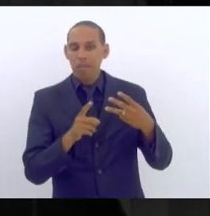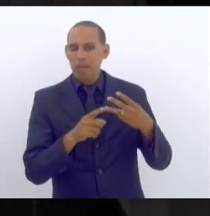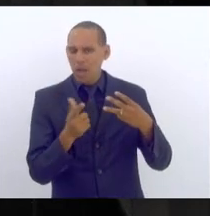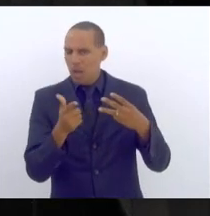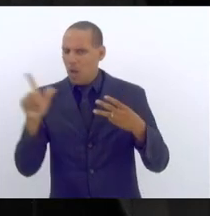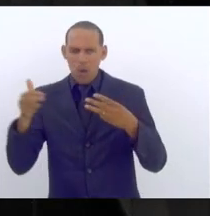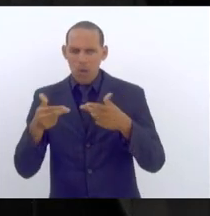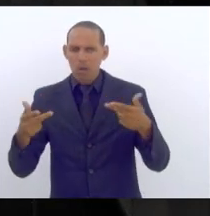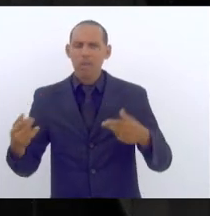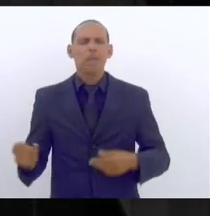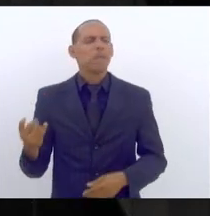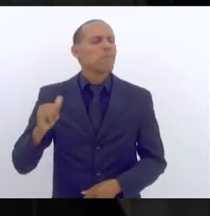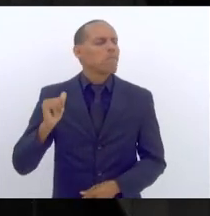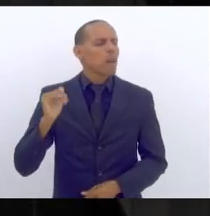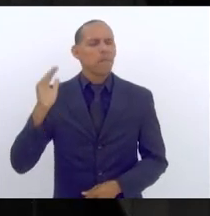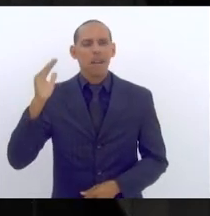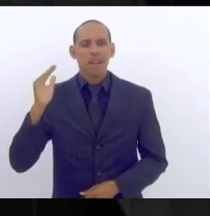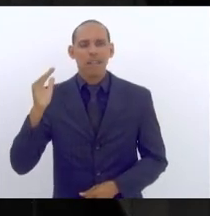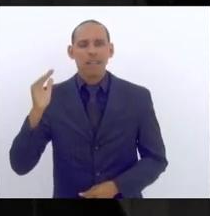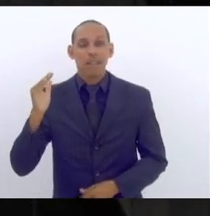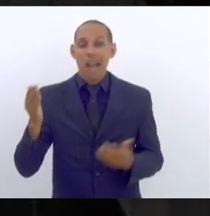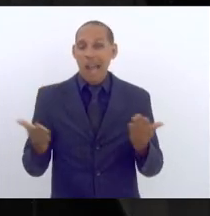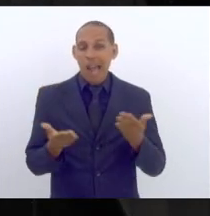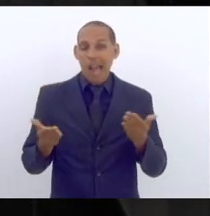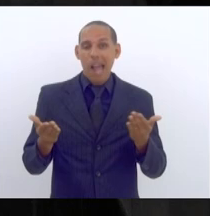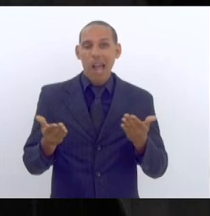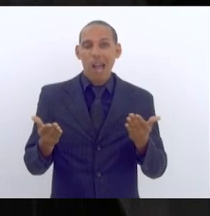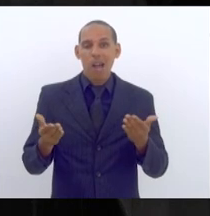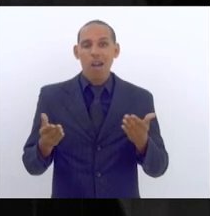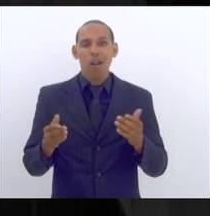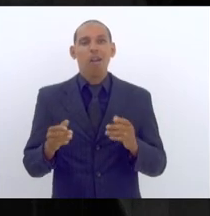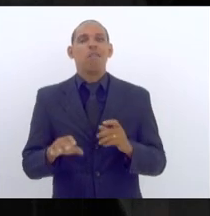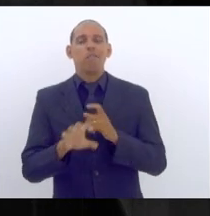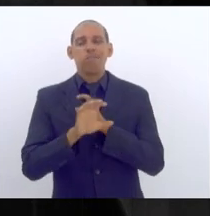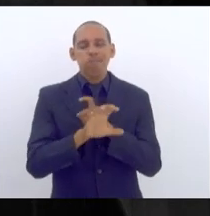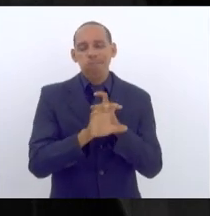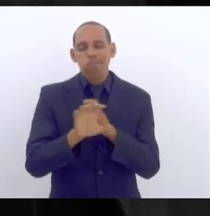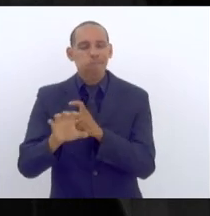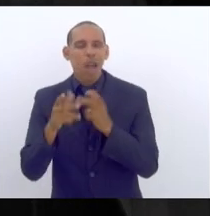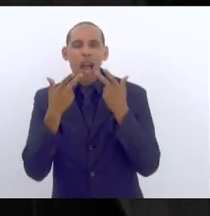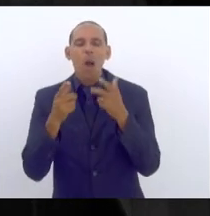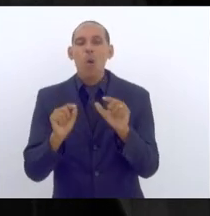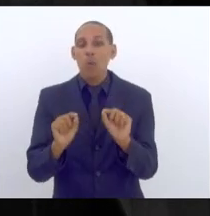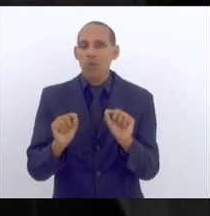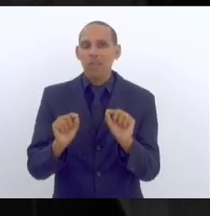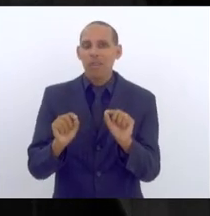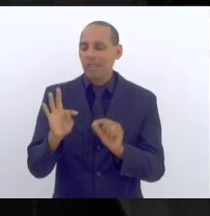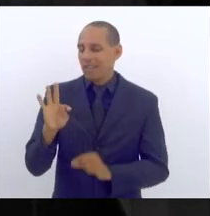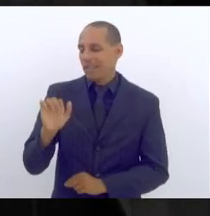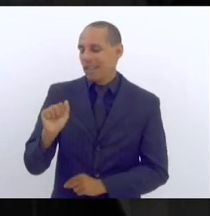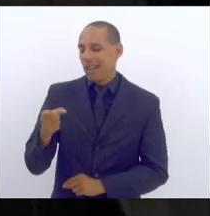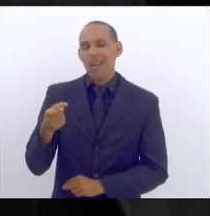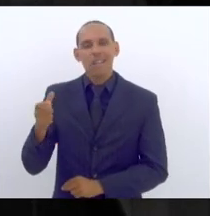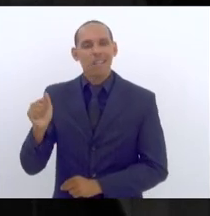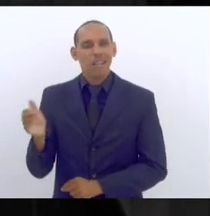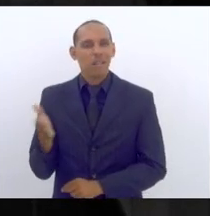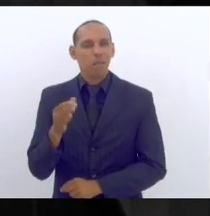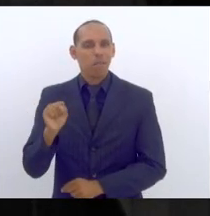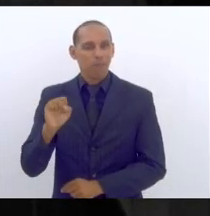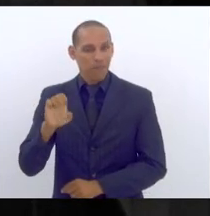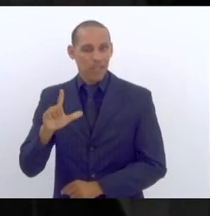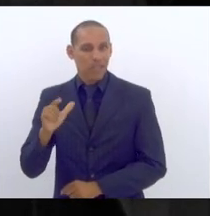relevante que a grande mídia tá discutindo é a famosa Taxa Selic